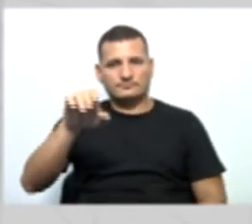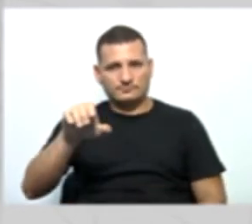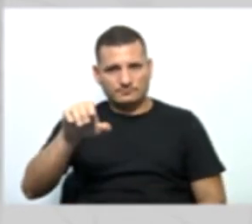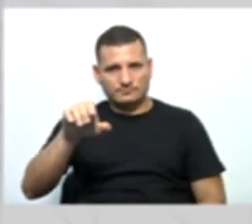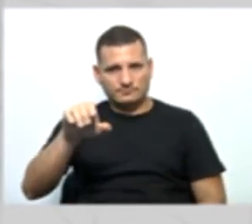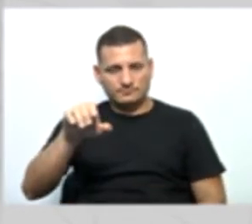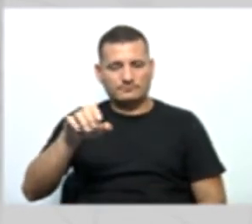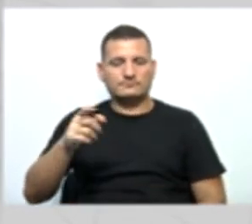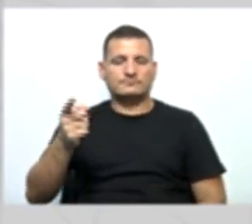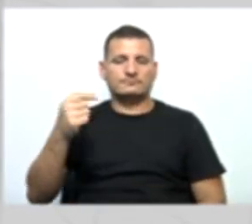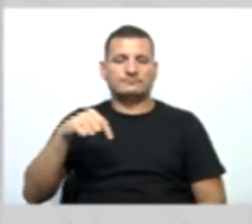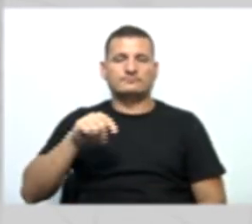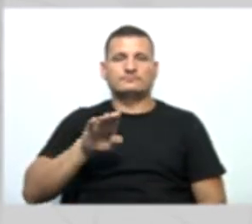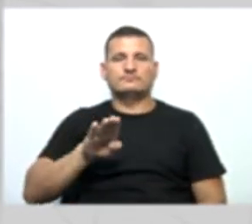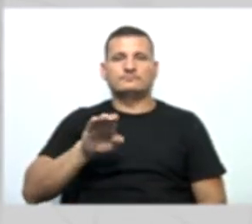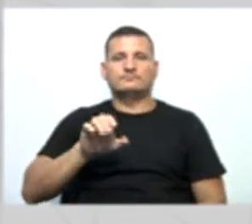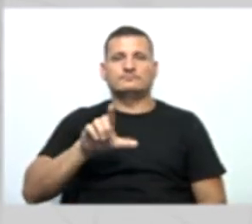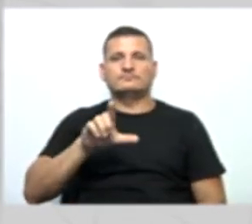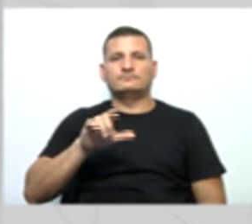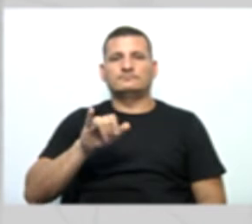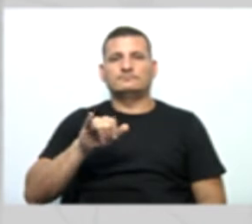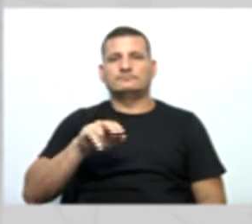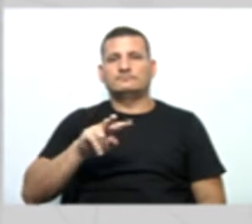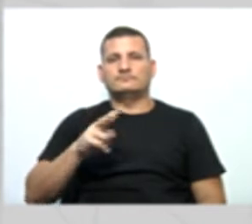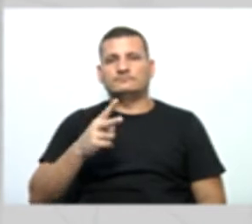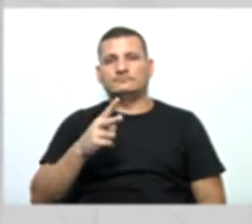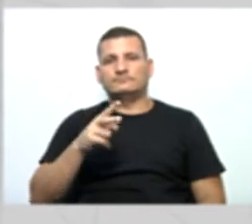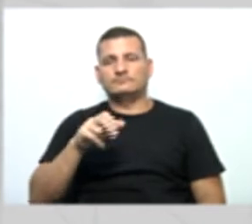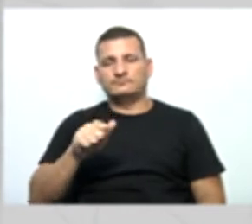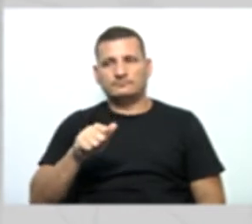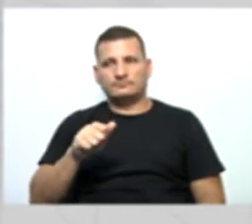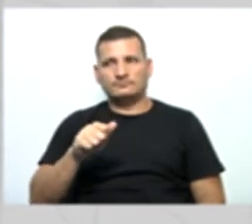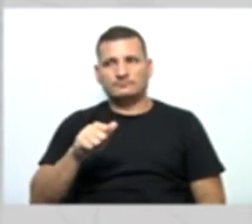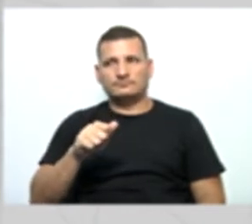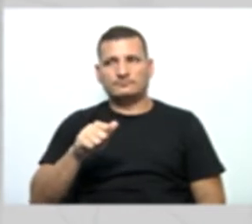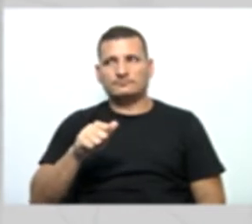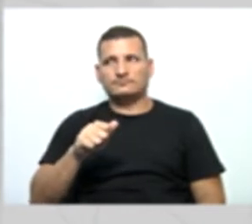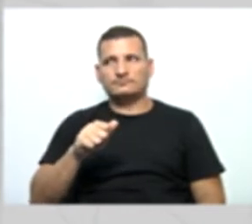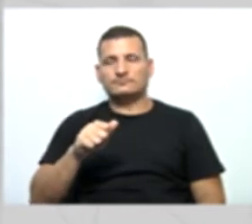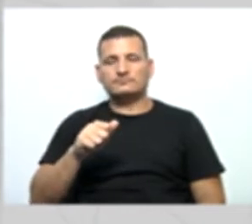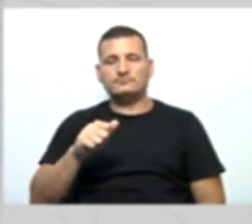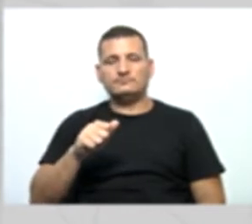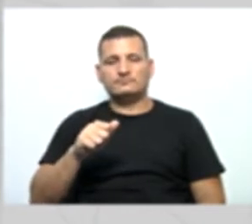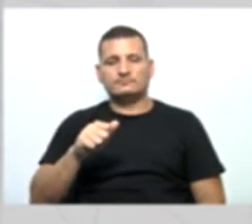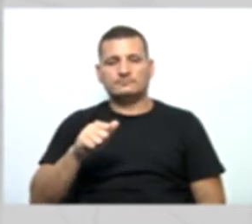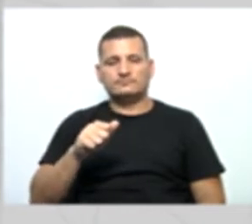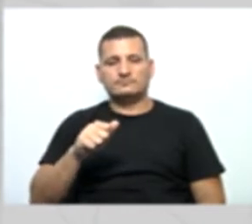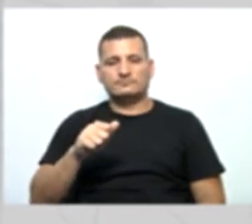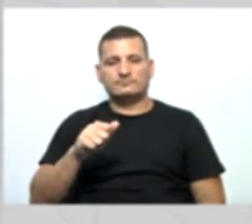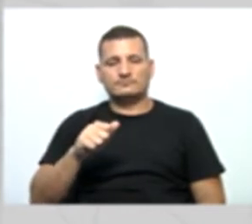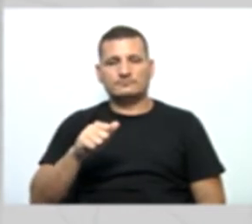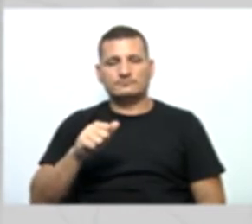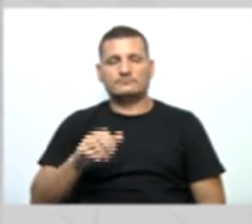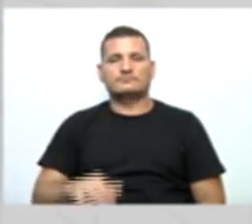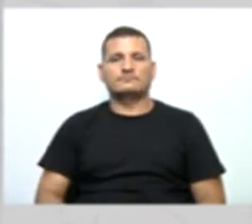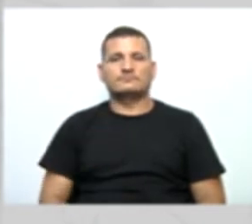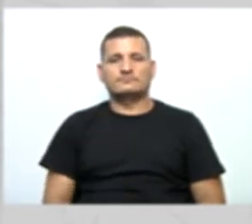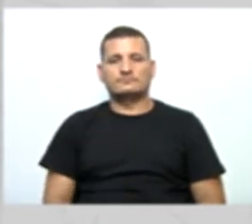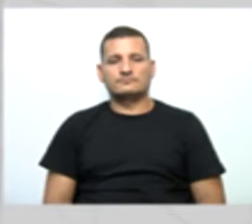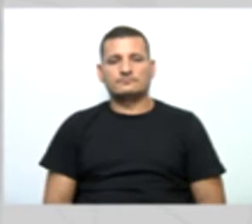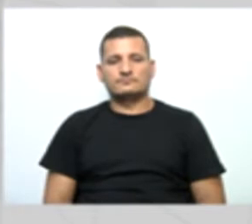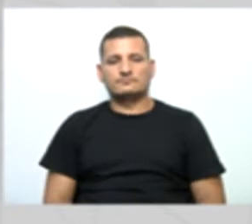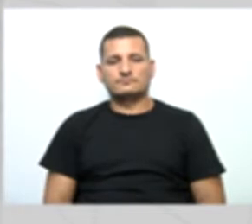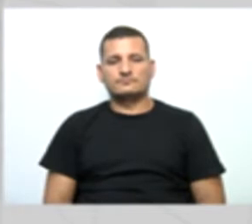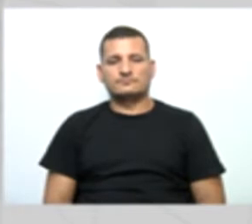anos de idade, da raça pastor alemão, com peso 7 quilos. E o Mike late, pula e come. A